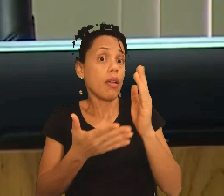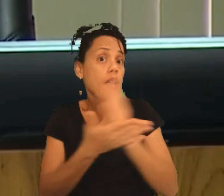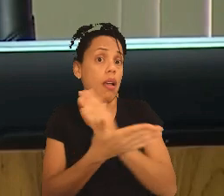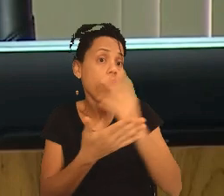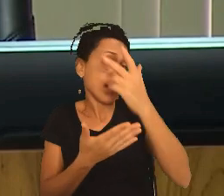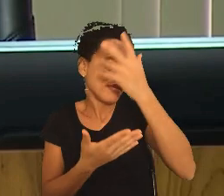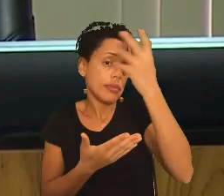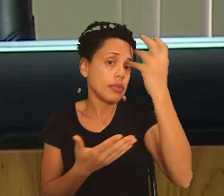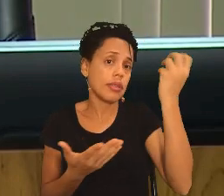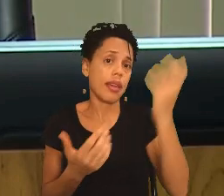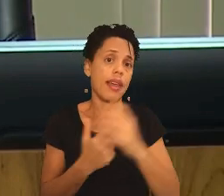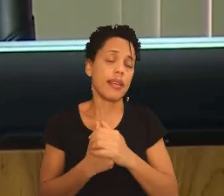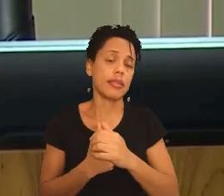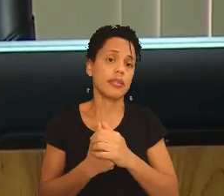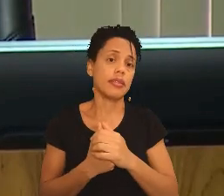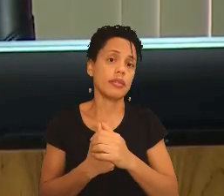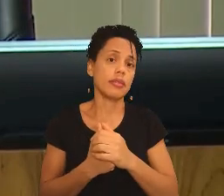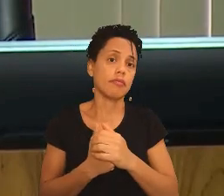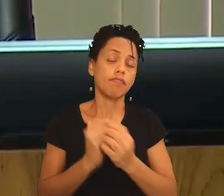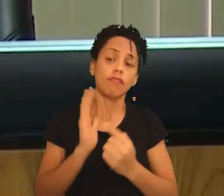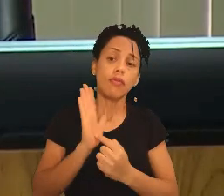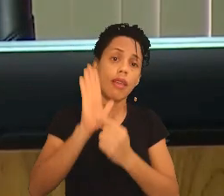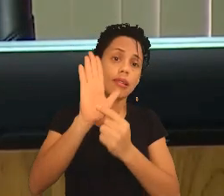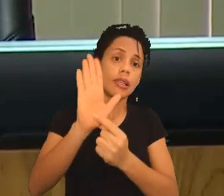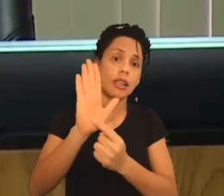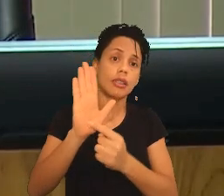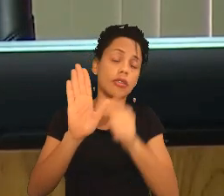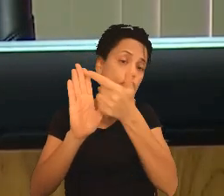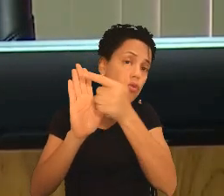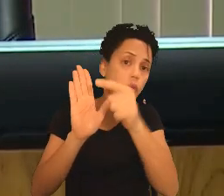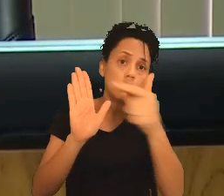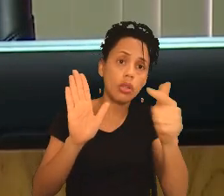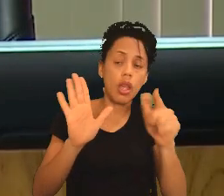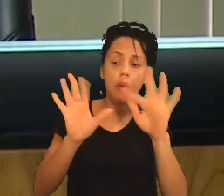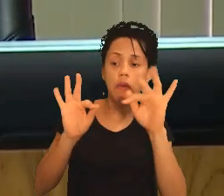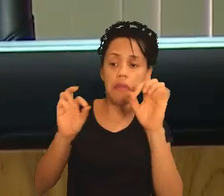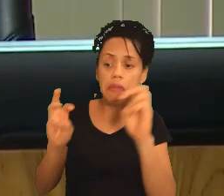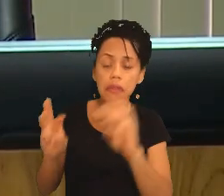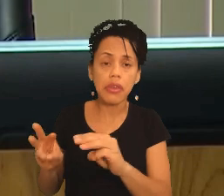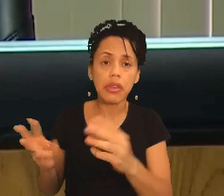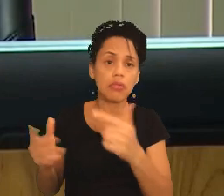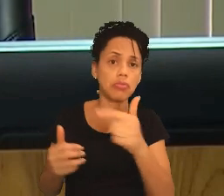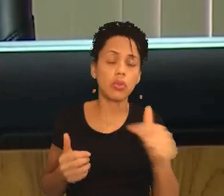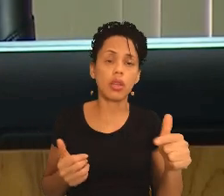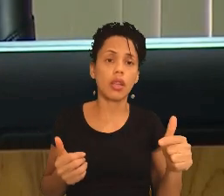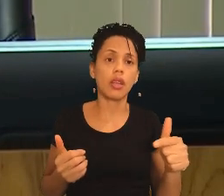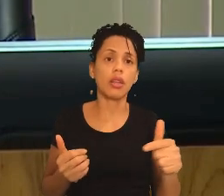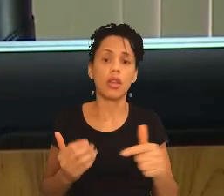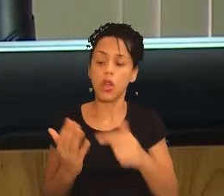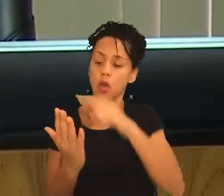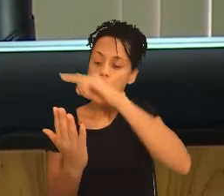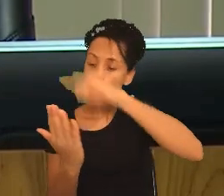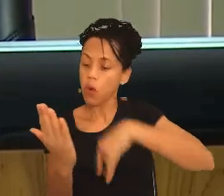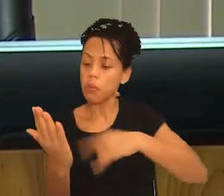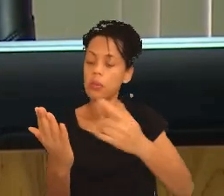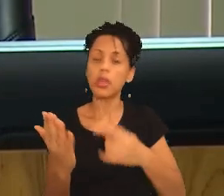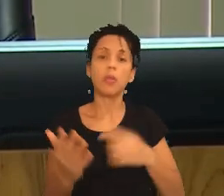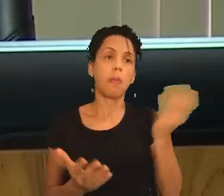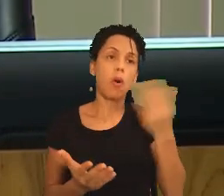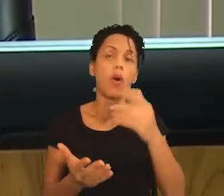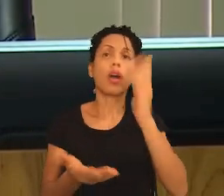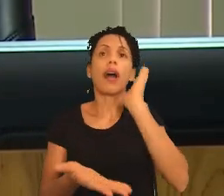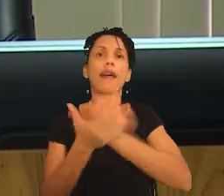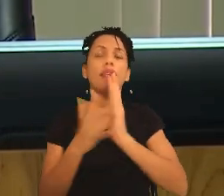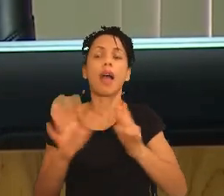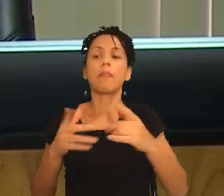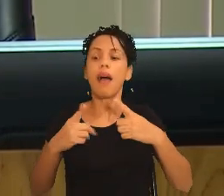em 1808. Formal. Pena que essas coisas, juridicamente, elas caducam, né? Esses documentos, infelizmente.